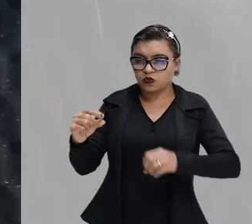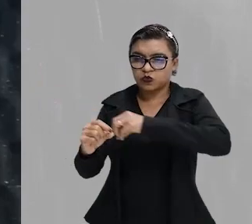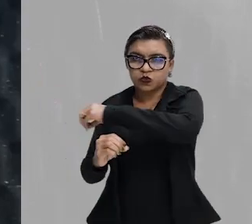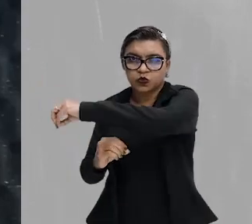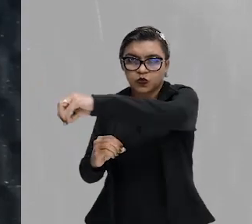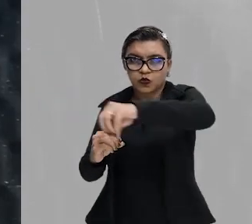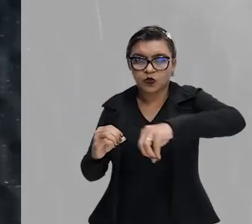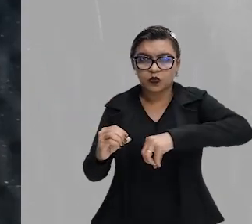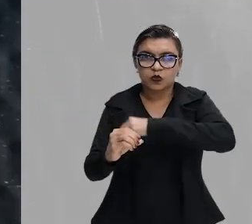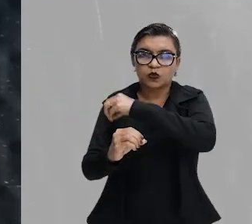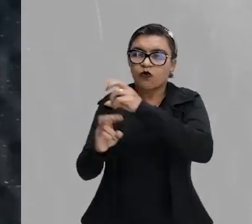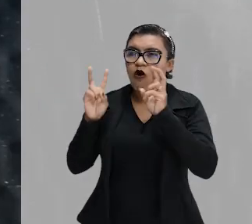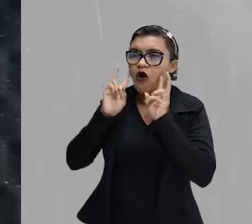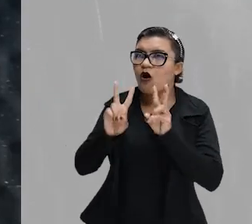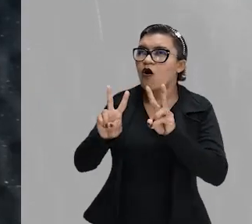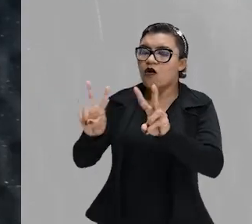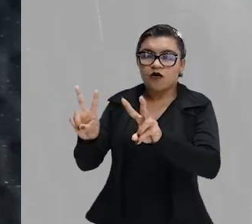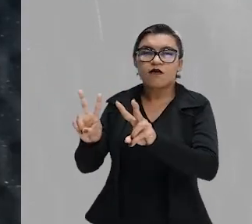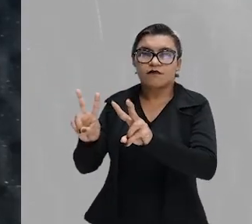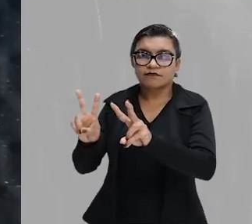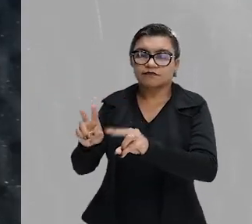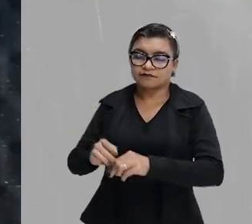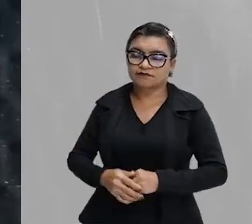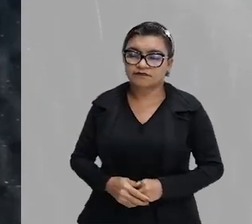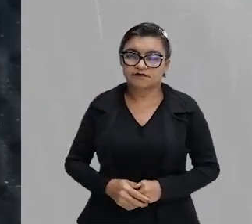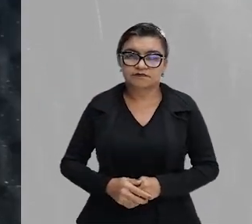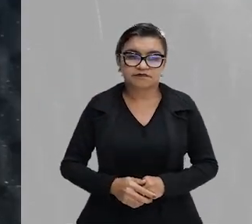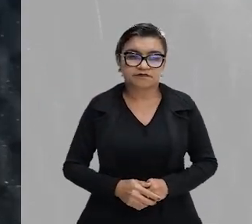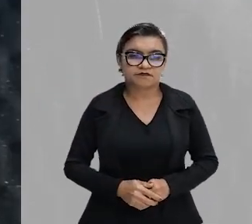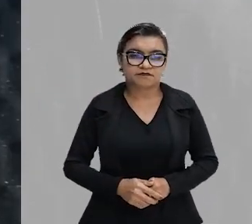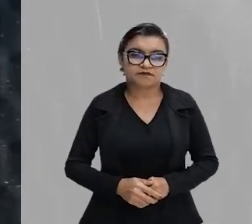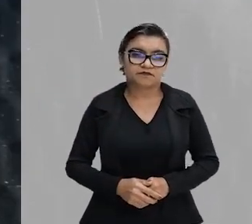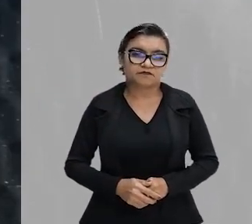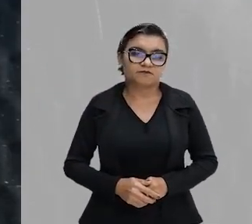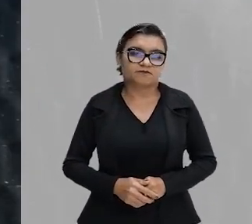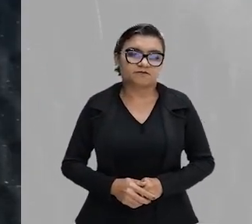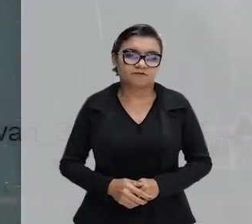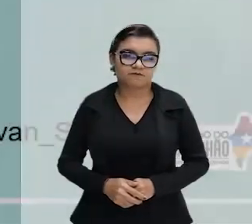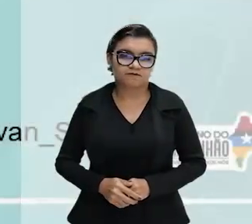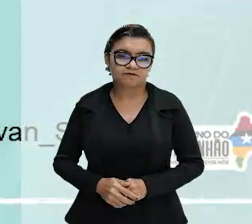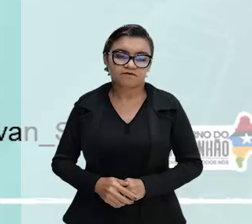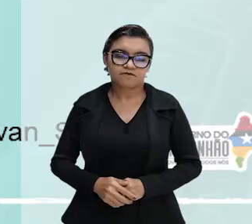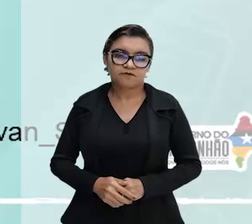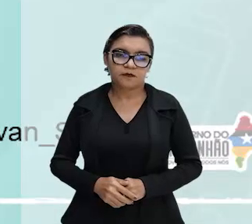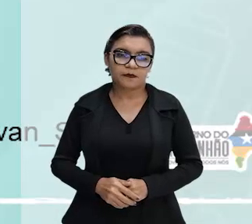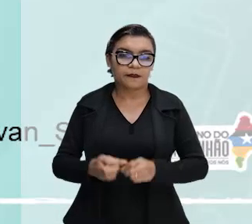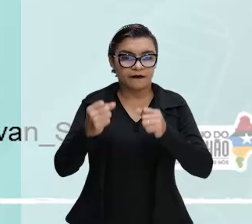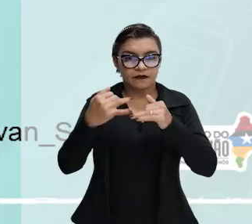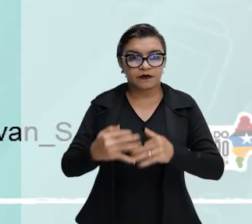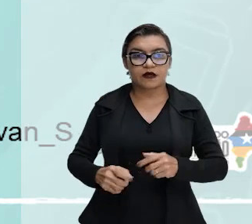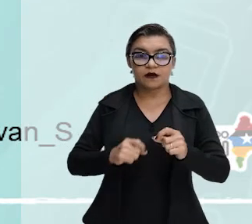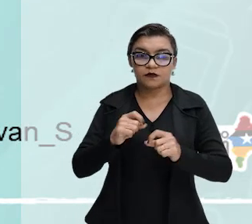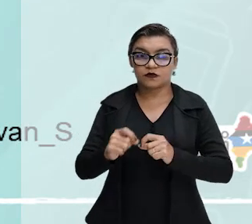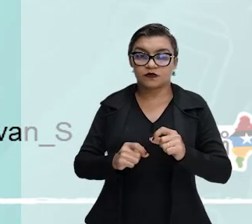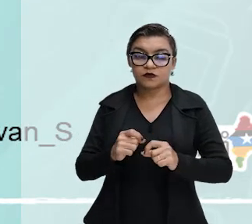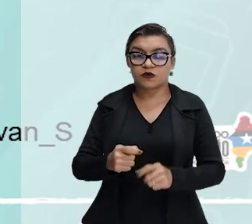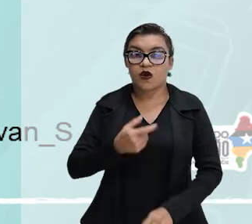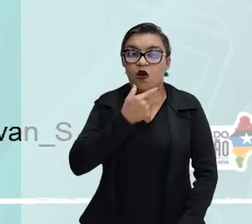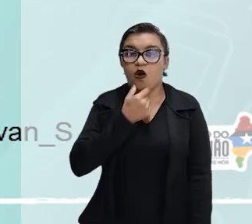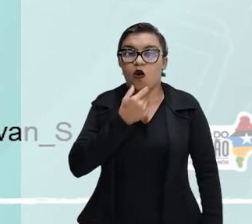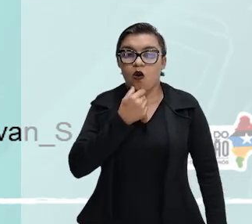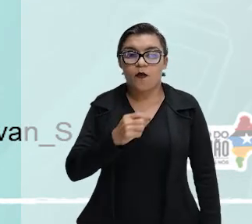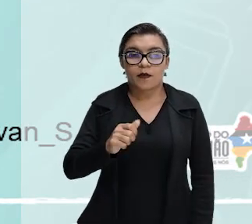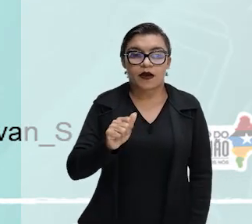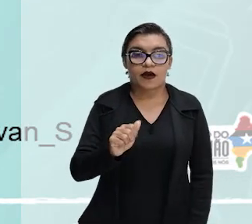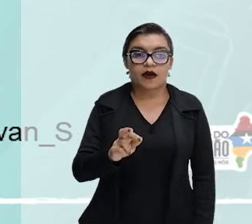simples para fazer as observações. Ok? Bom, então nós falamos aqui do primeiro, que é o Aristarco de Samos.